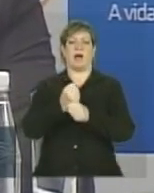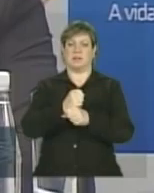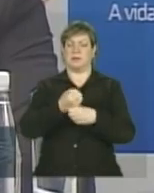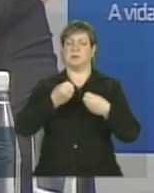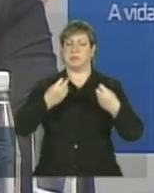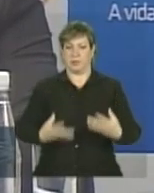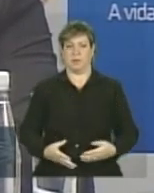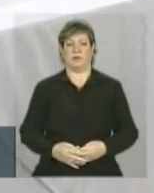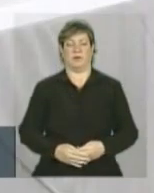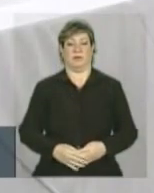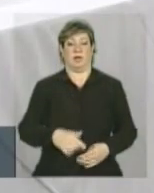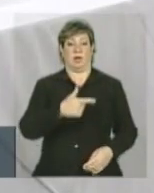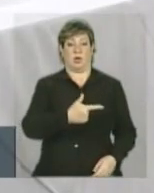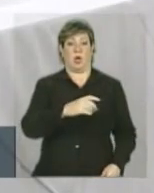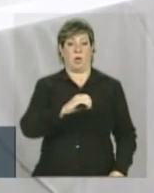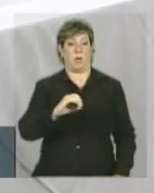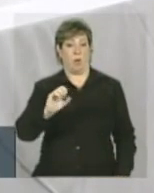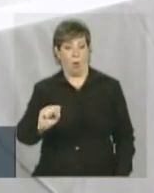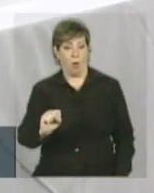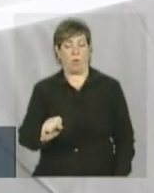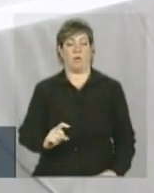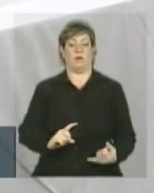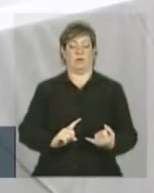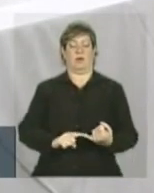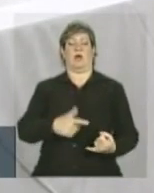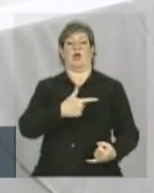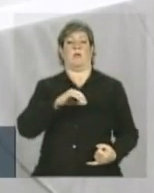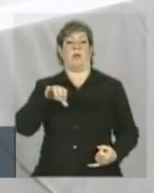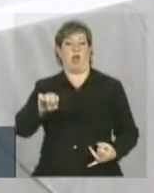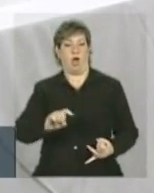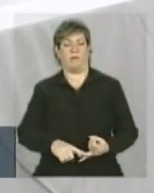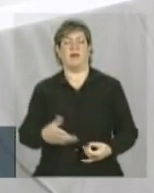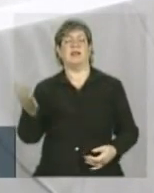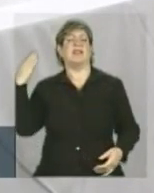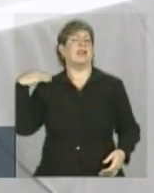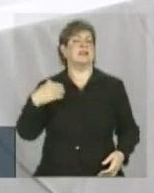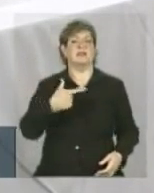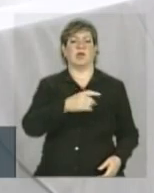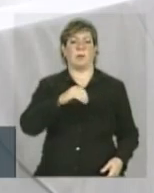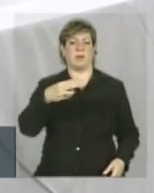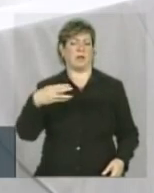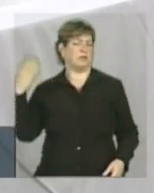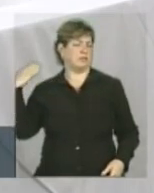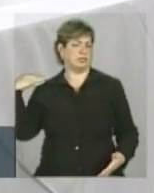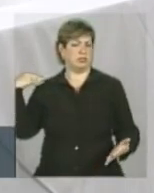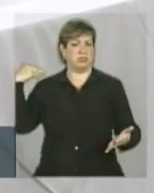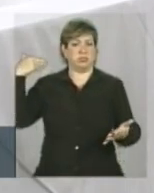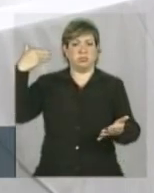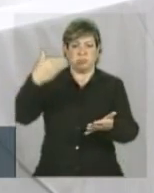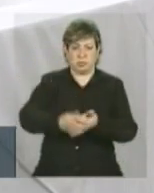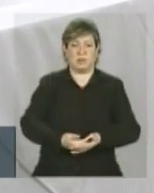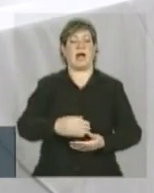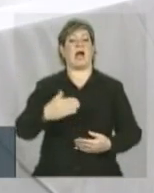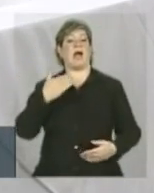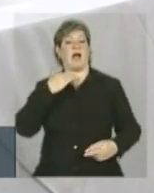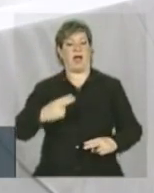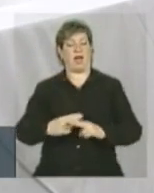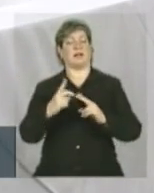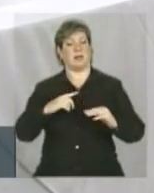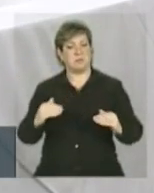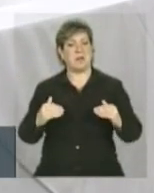anos. Em 2008, 2009, desde 2003 que a Caixa tem crescido de maneira